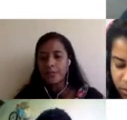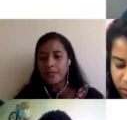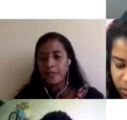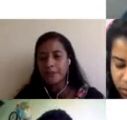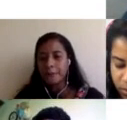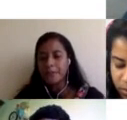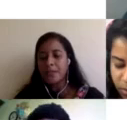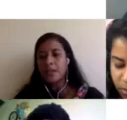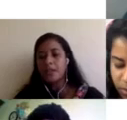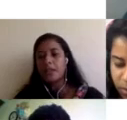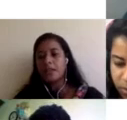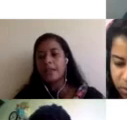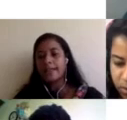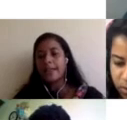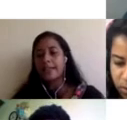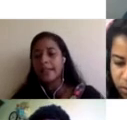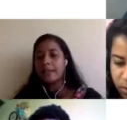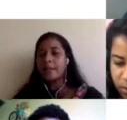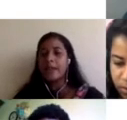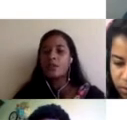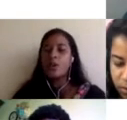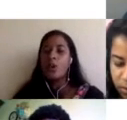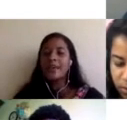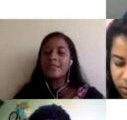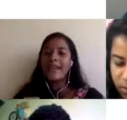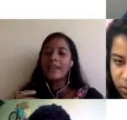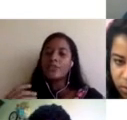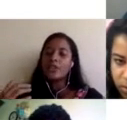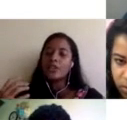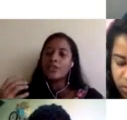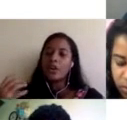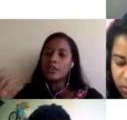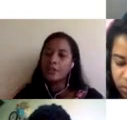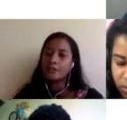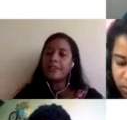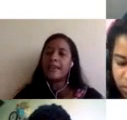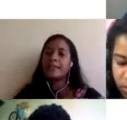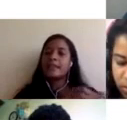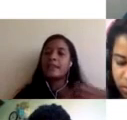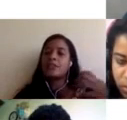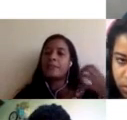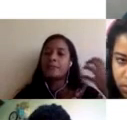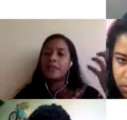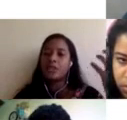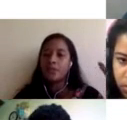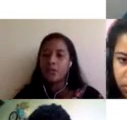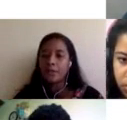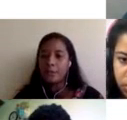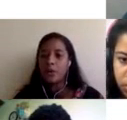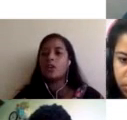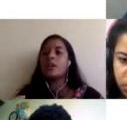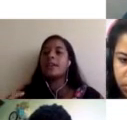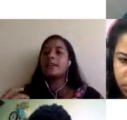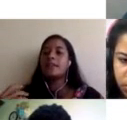foi possível tecer também uma série de rodas de conversa, de perspectivas